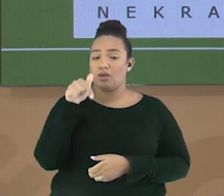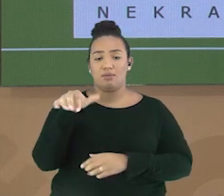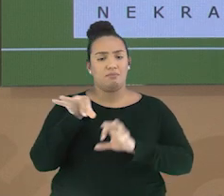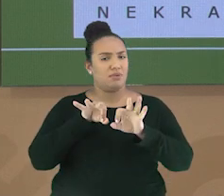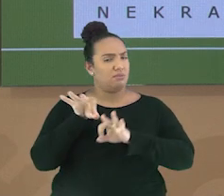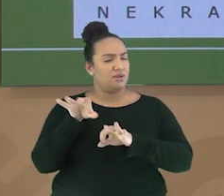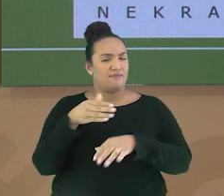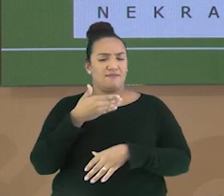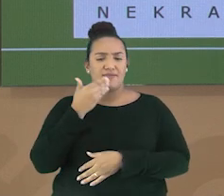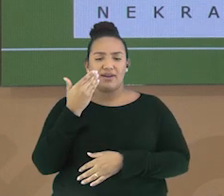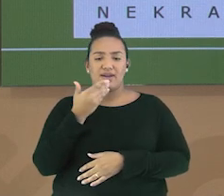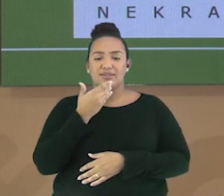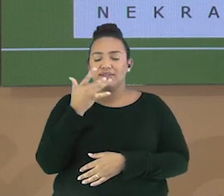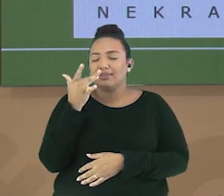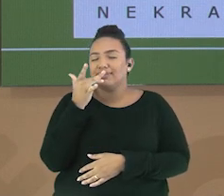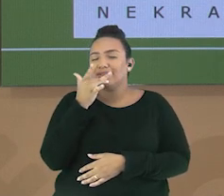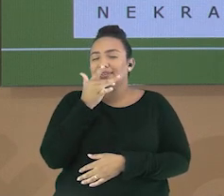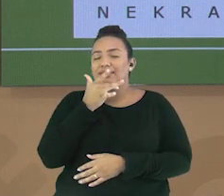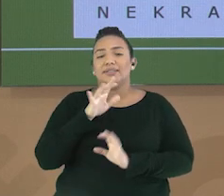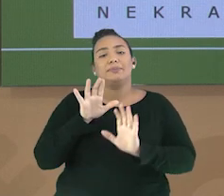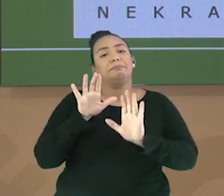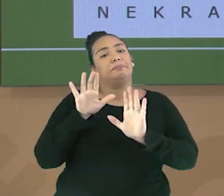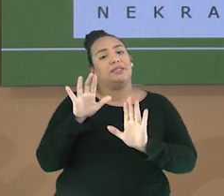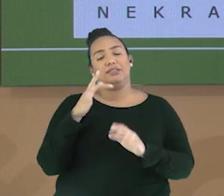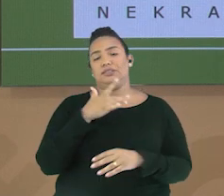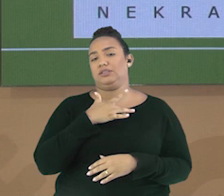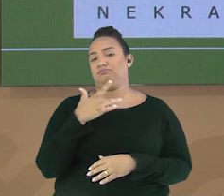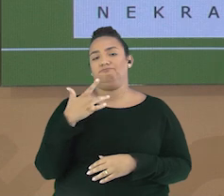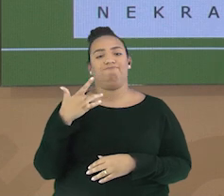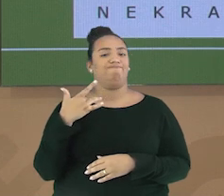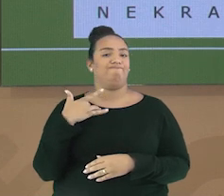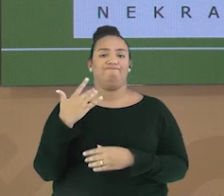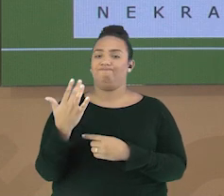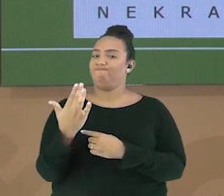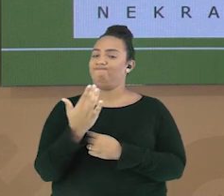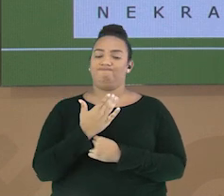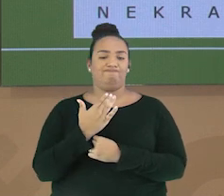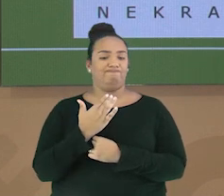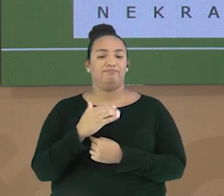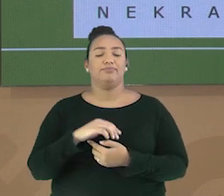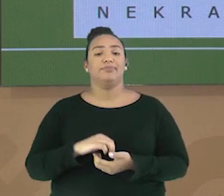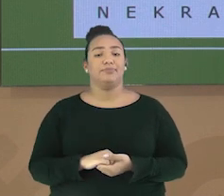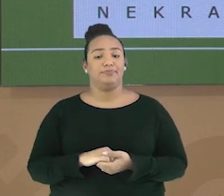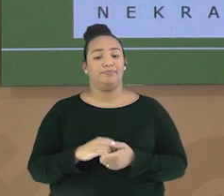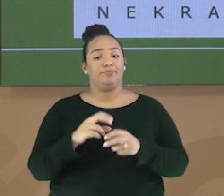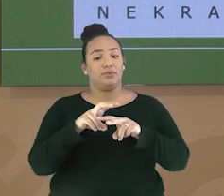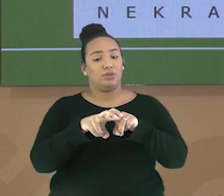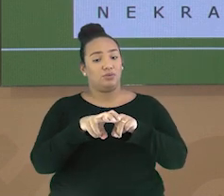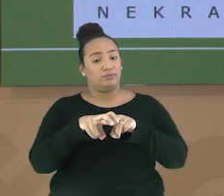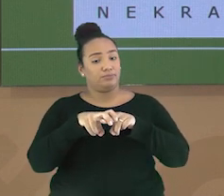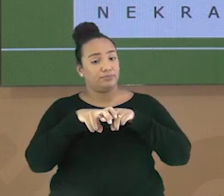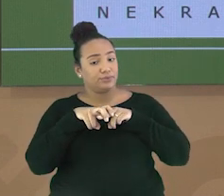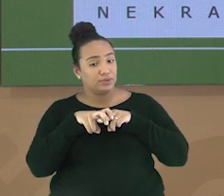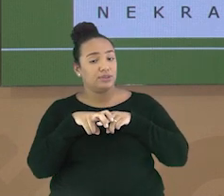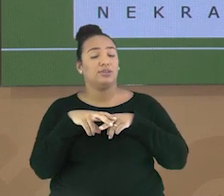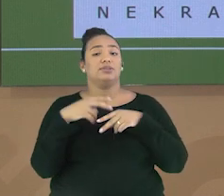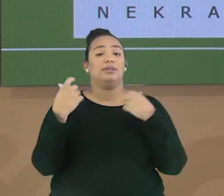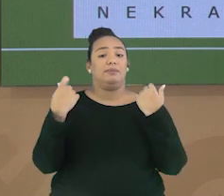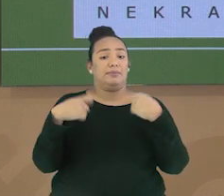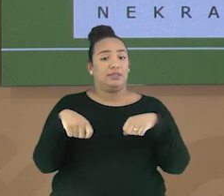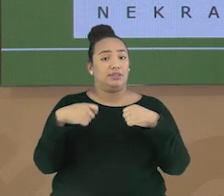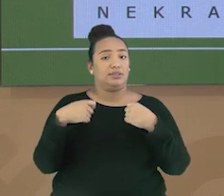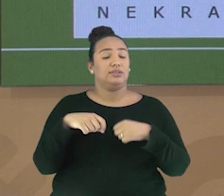com sabores atraentes, porém nada saudáveis. Por isso, nada de consumir esse tipo de alimento de